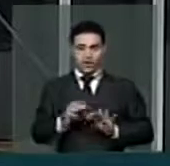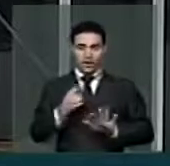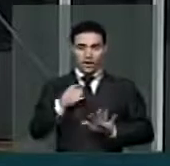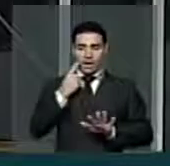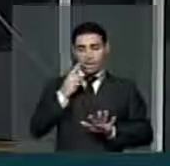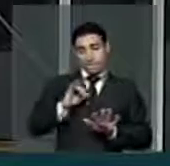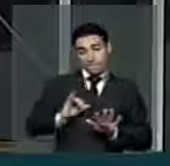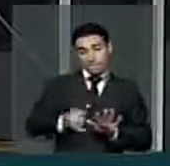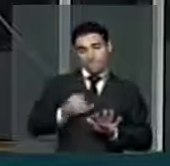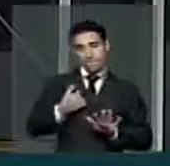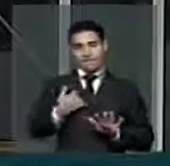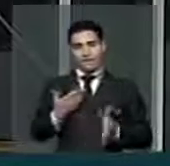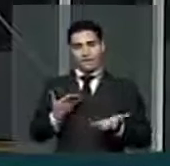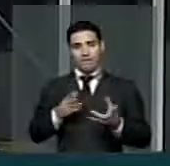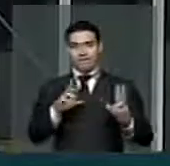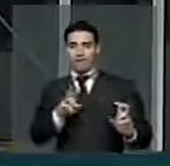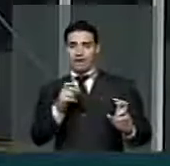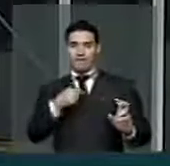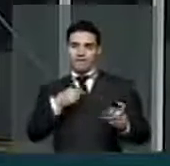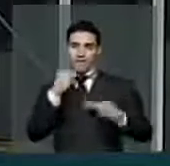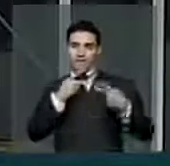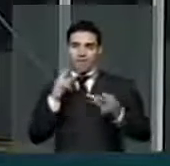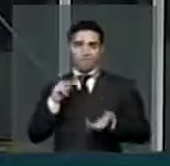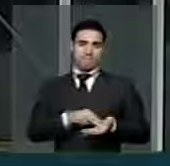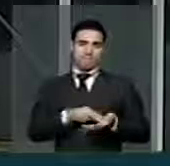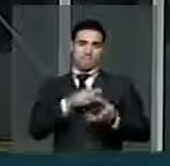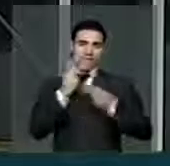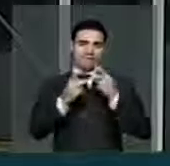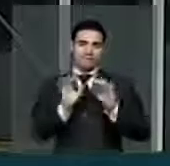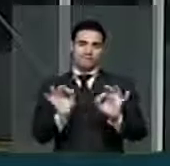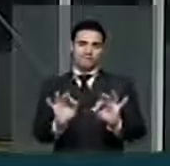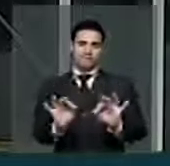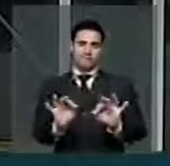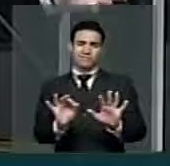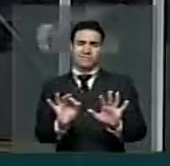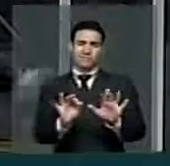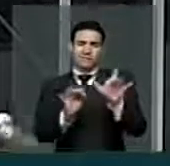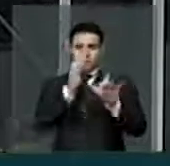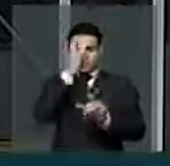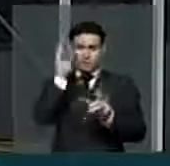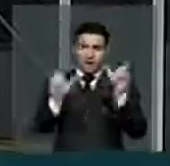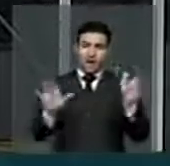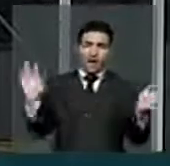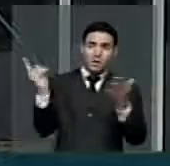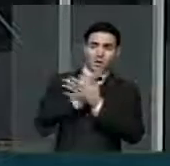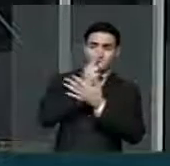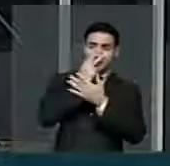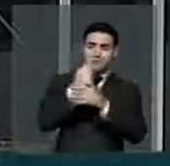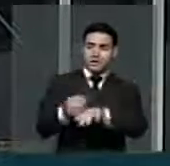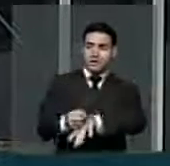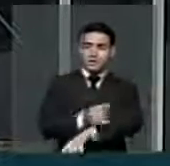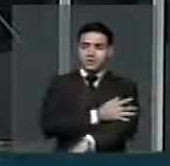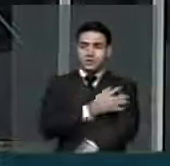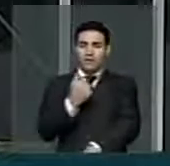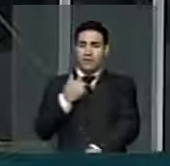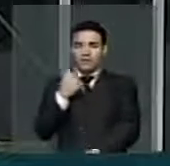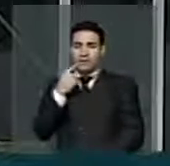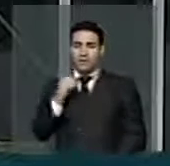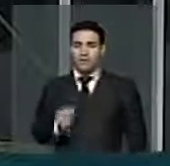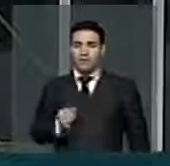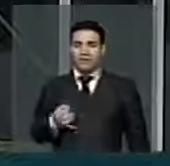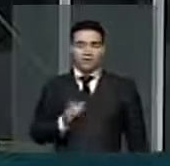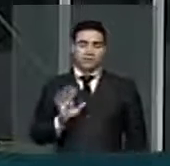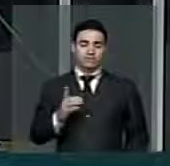oportunismo, não se trata de trabalharmos sob a emoção dos fatos. Nós estamos fazendo um